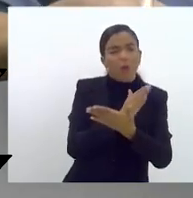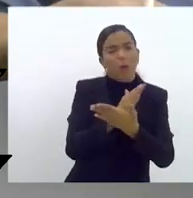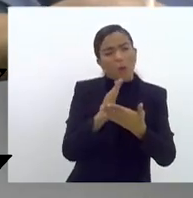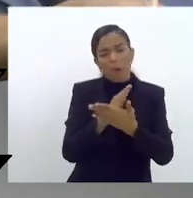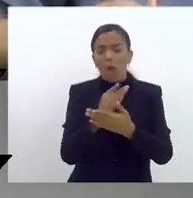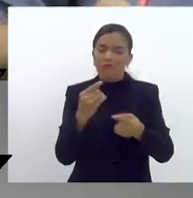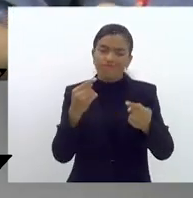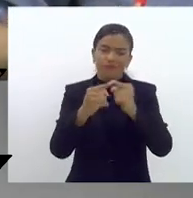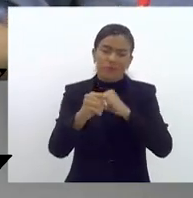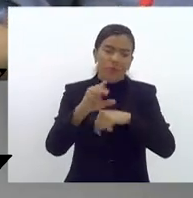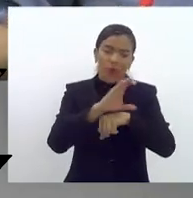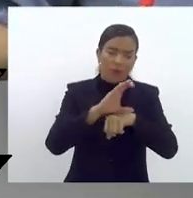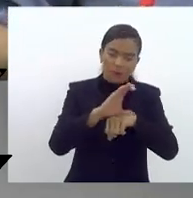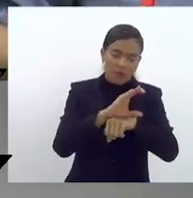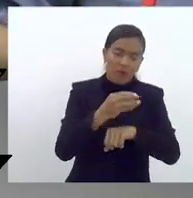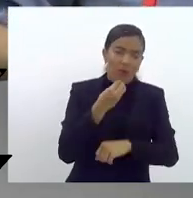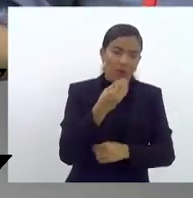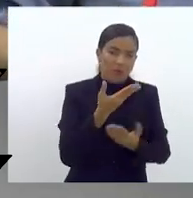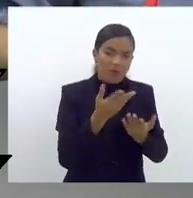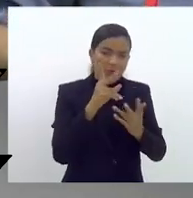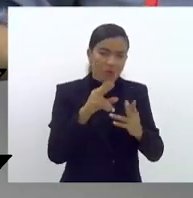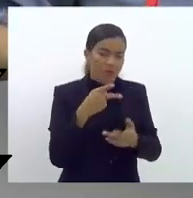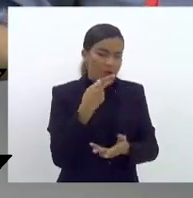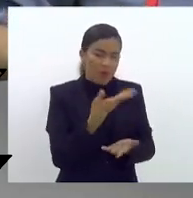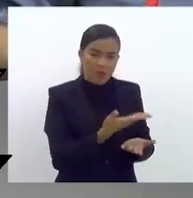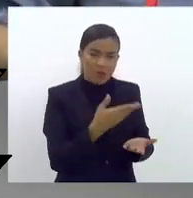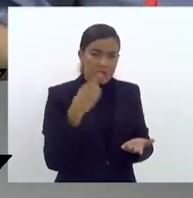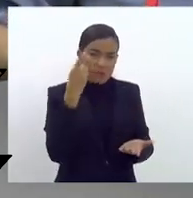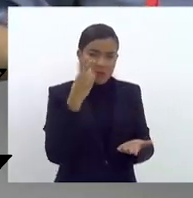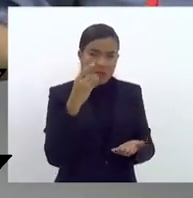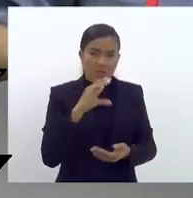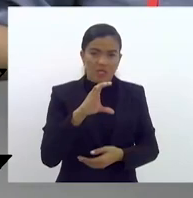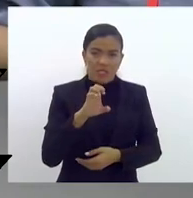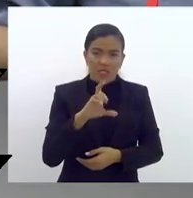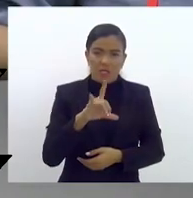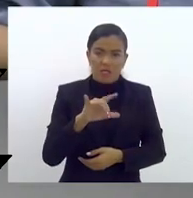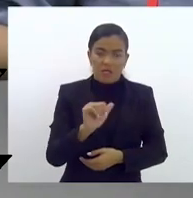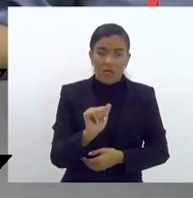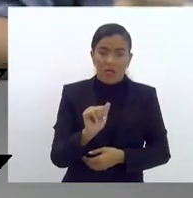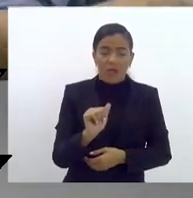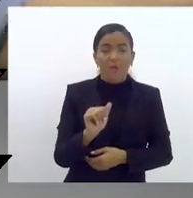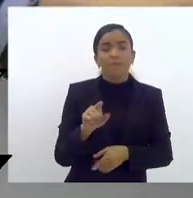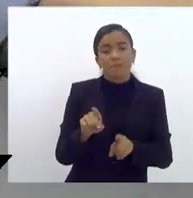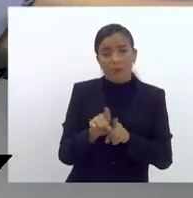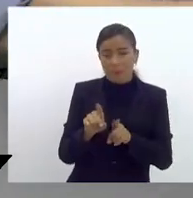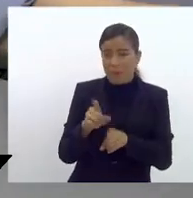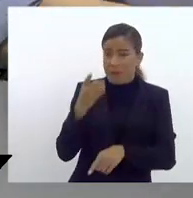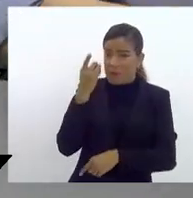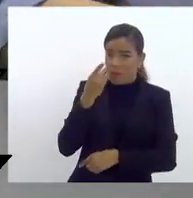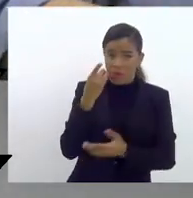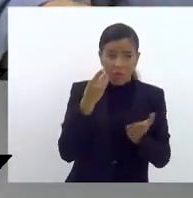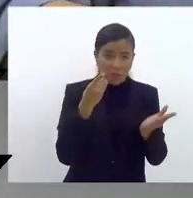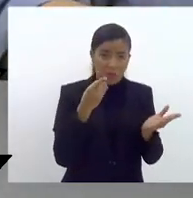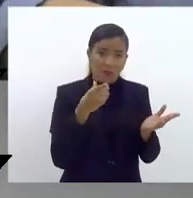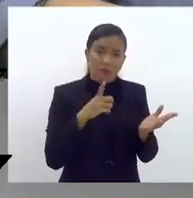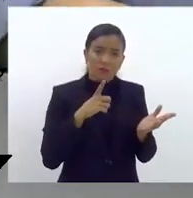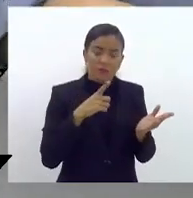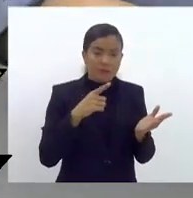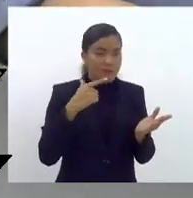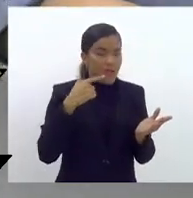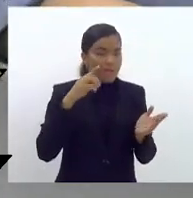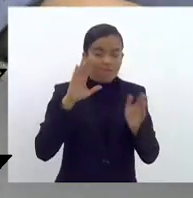constitucionalidade para sanar como dissertada séria Jordão isso deputado federal não tem um grande viés